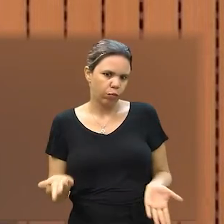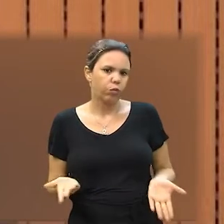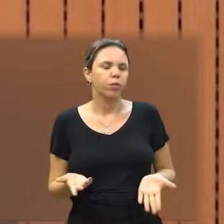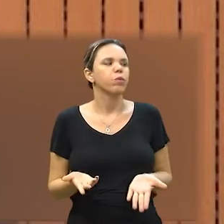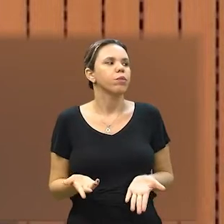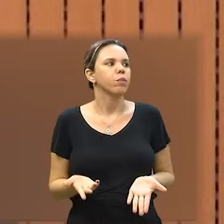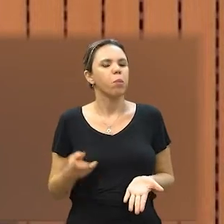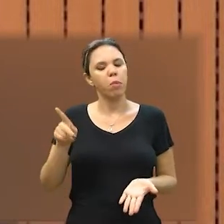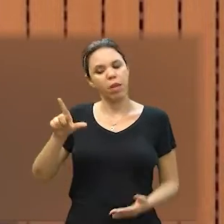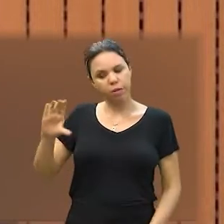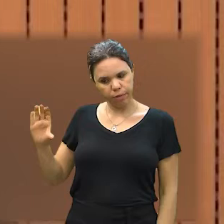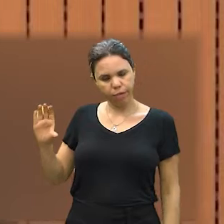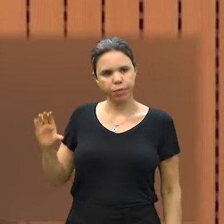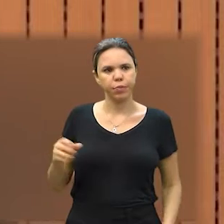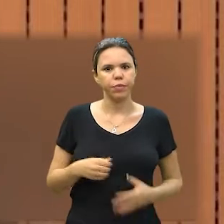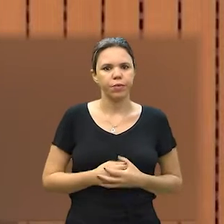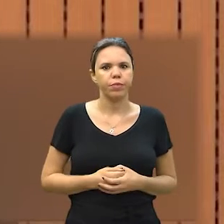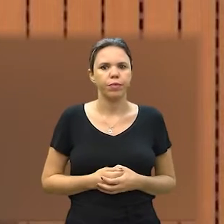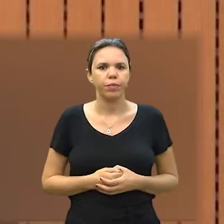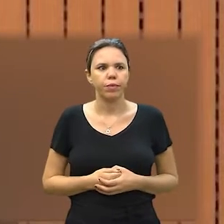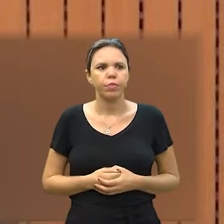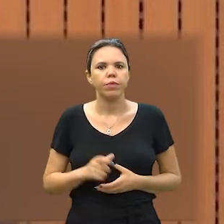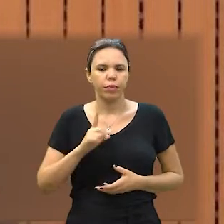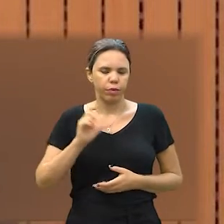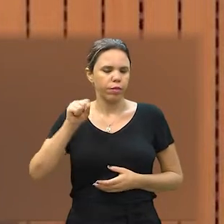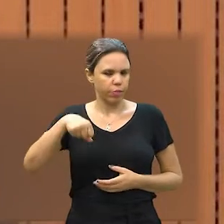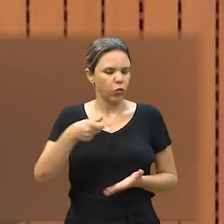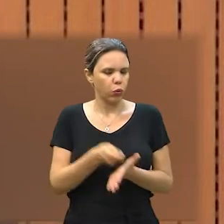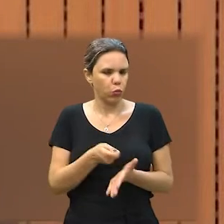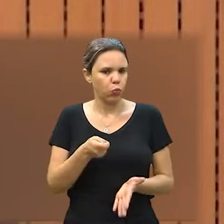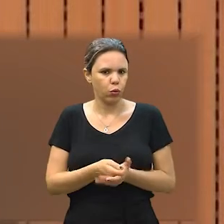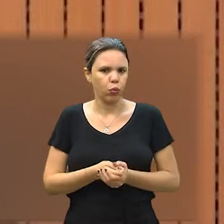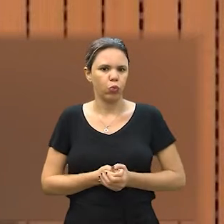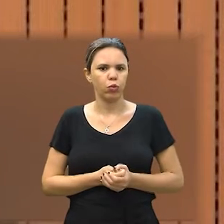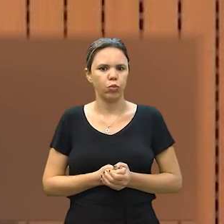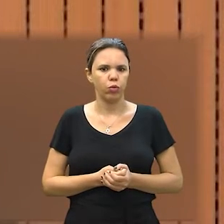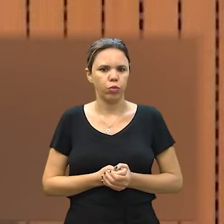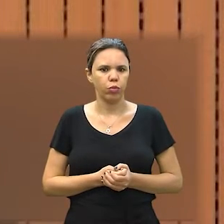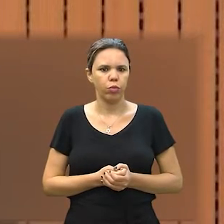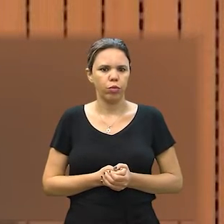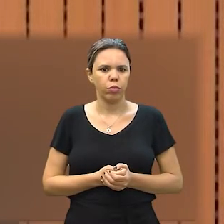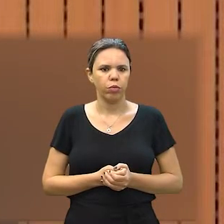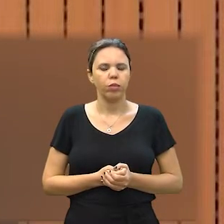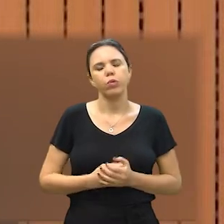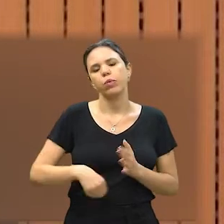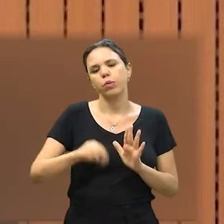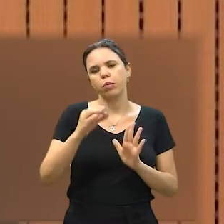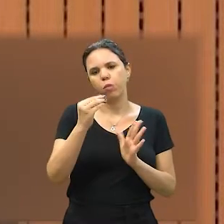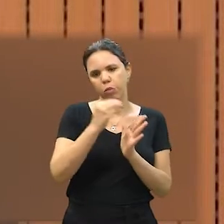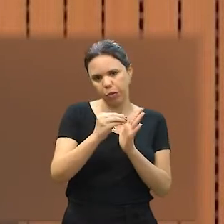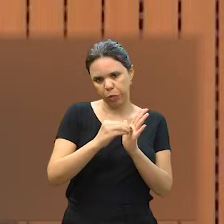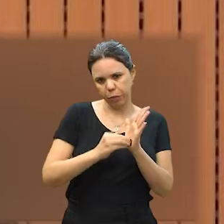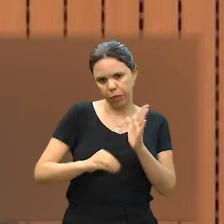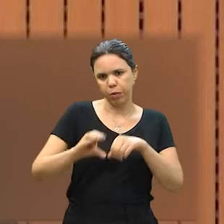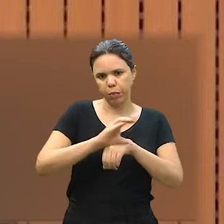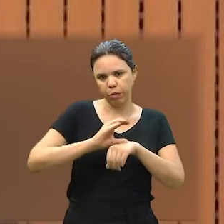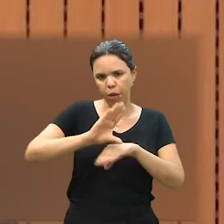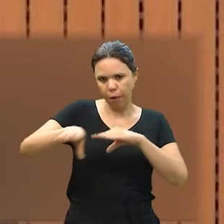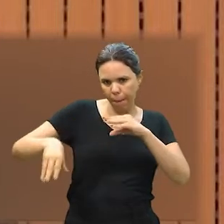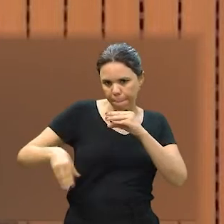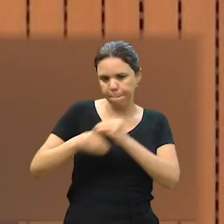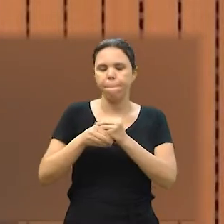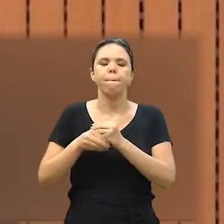está circunscrita na emenda constitucional, e todos os senhores podem ler a emenda constitucional.